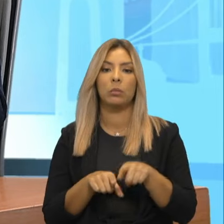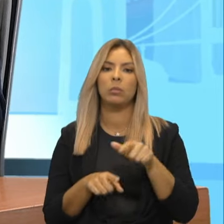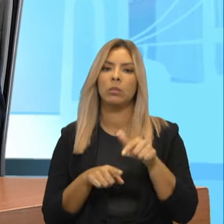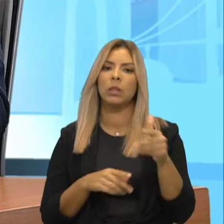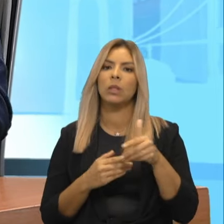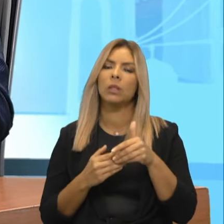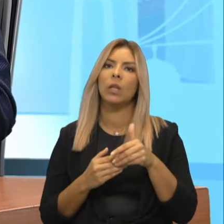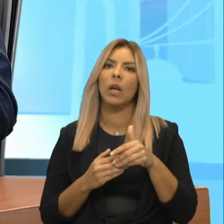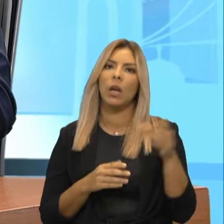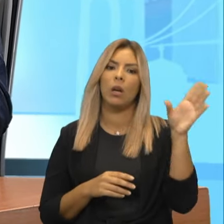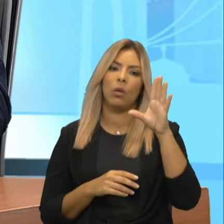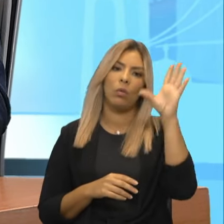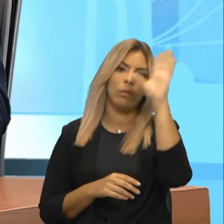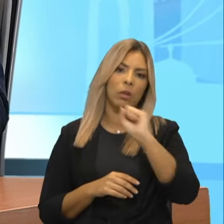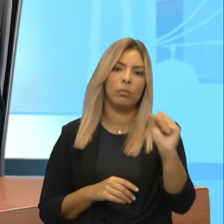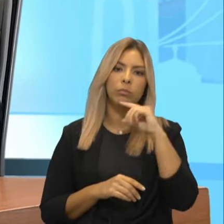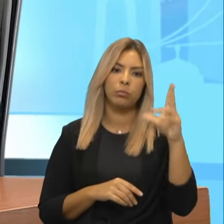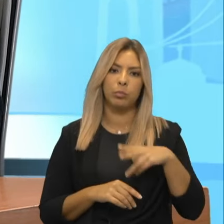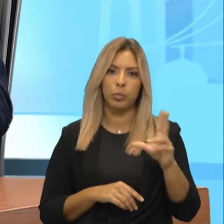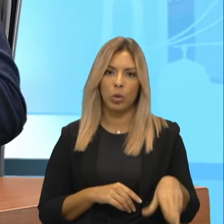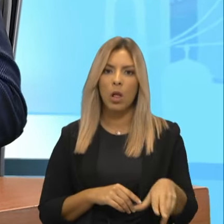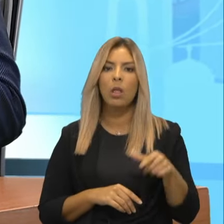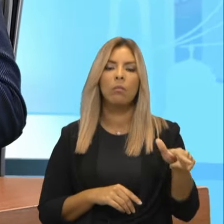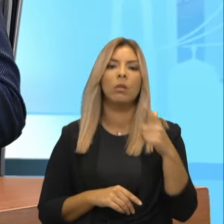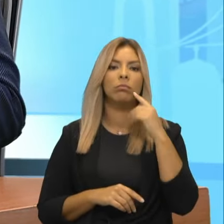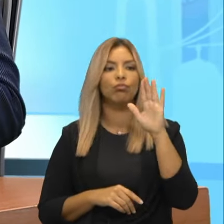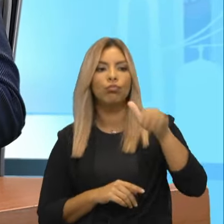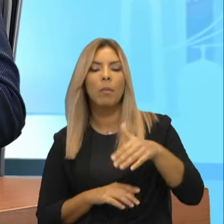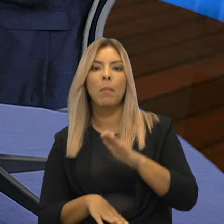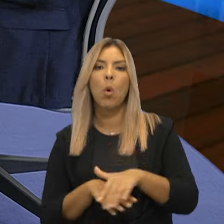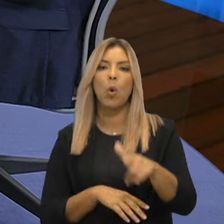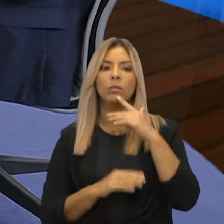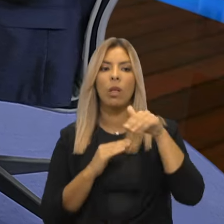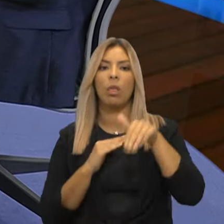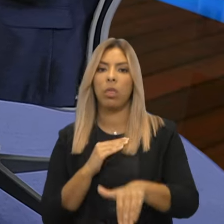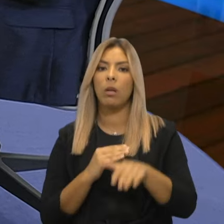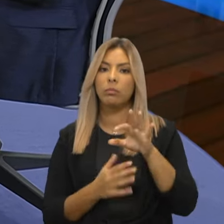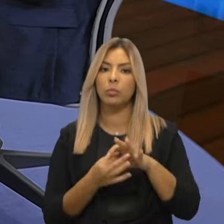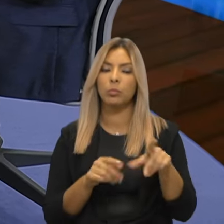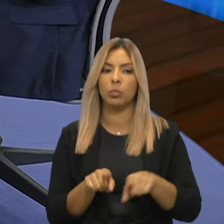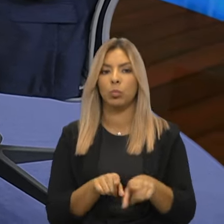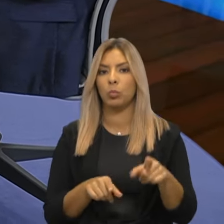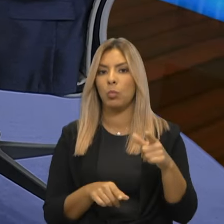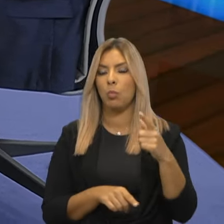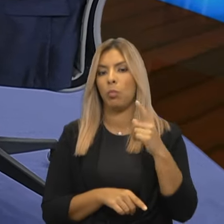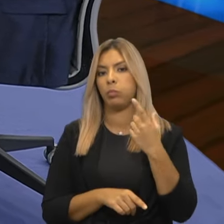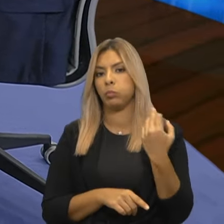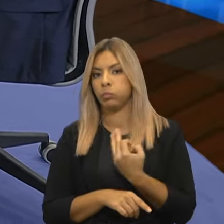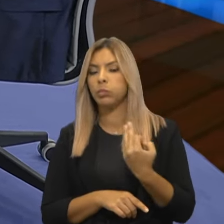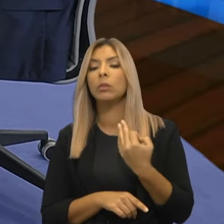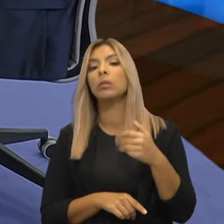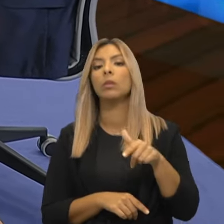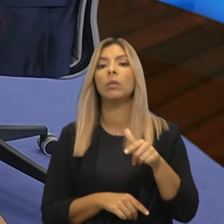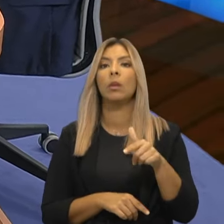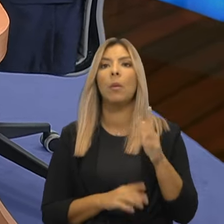governador do Banco de Portugal, que chamou a atenção para uma revisão em baixa do crescimento económico. Diz aos portugueses que é preciso começar a reforçar as